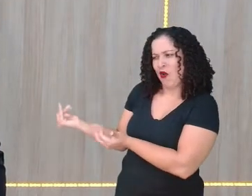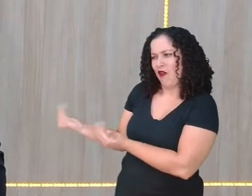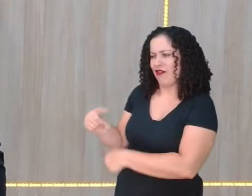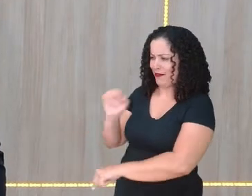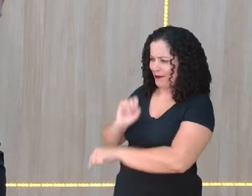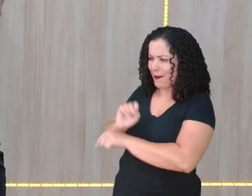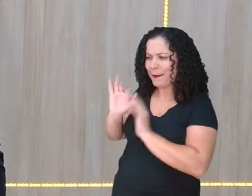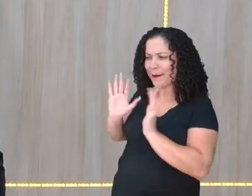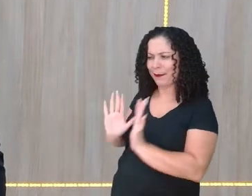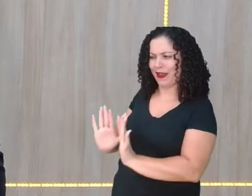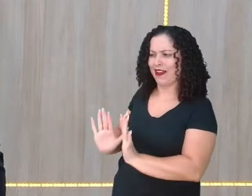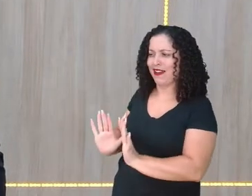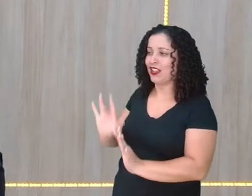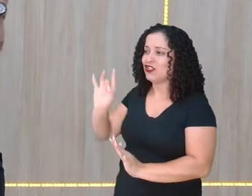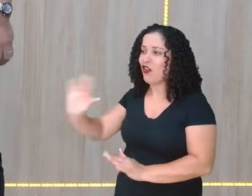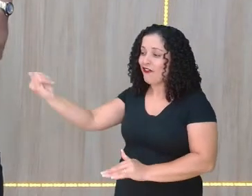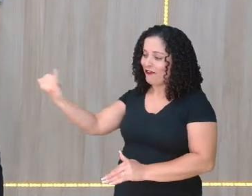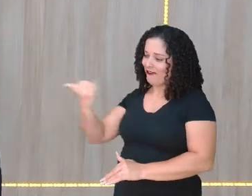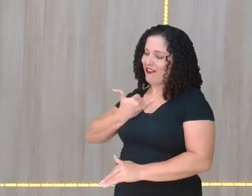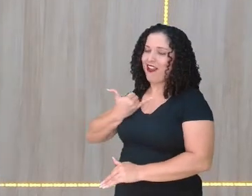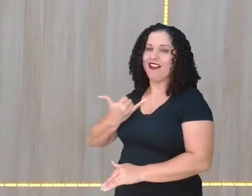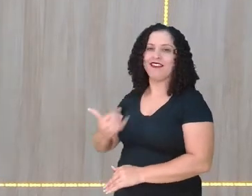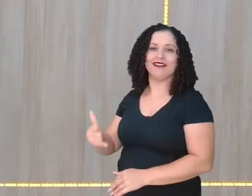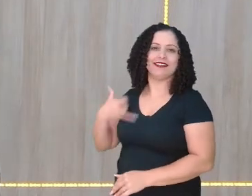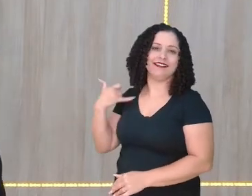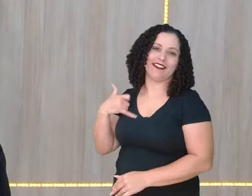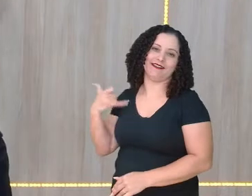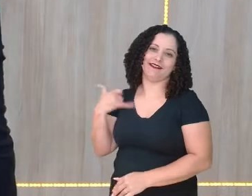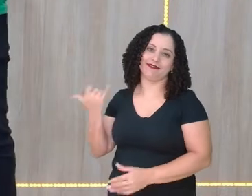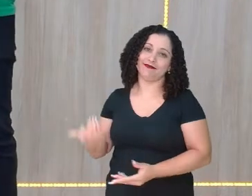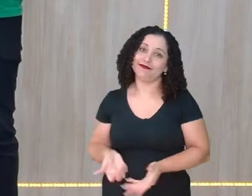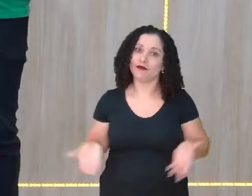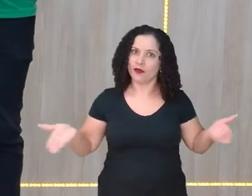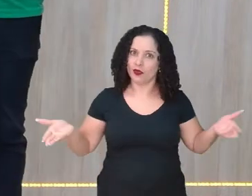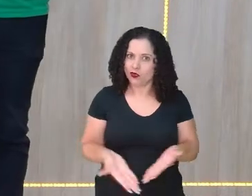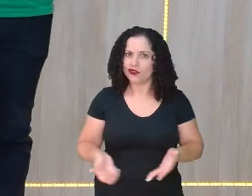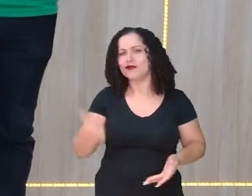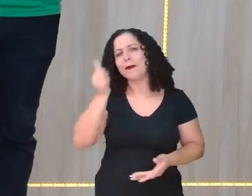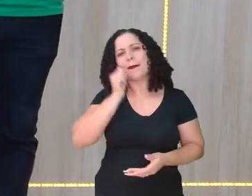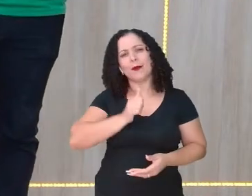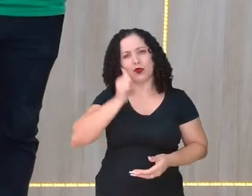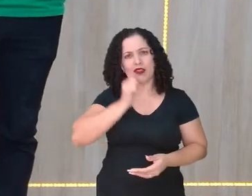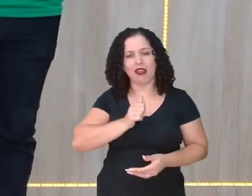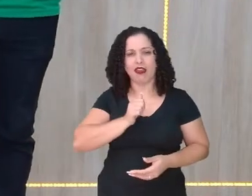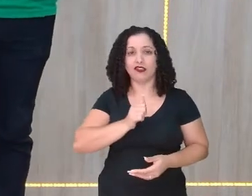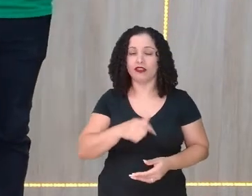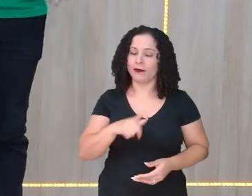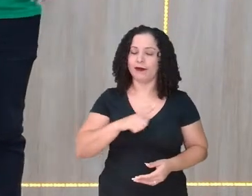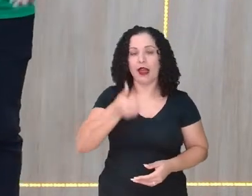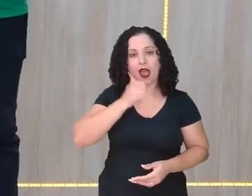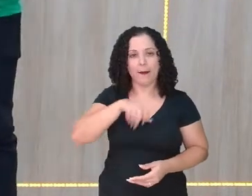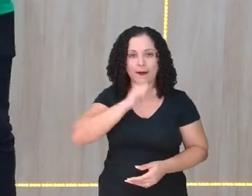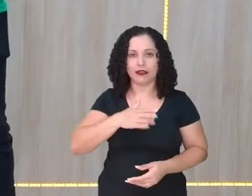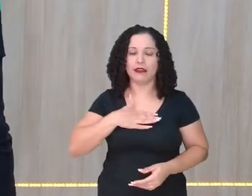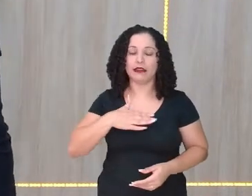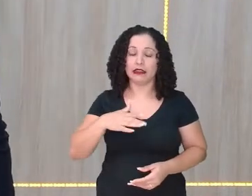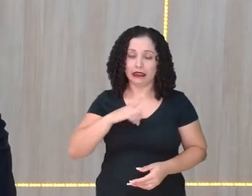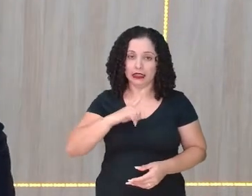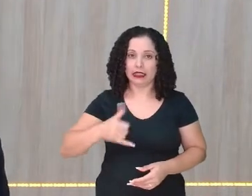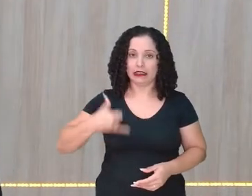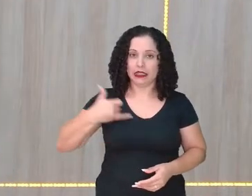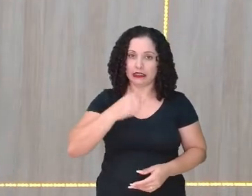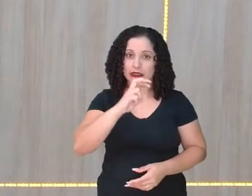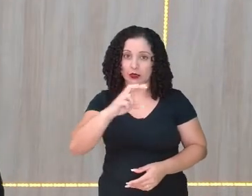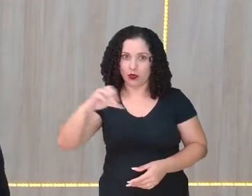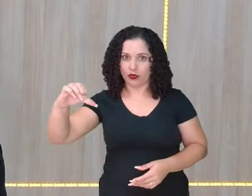com isso. Diga a sua idade. Olha, hoje as senhoras estão tendo orgulho. A minha mãe tem 59. Quando alguém pergunta a minha